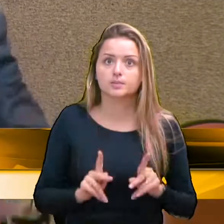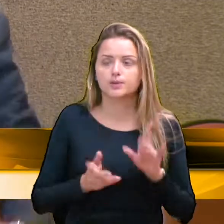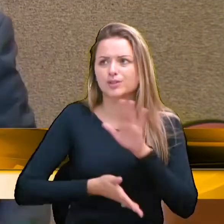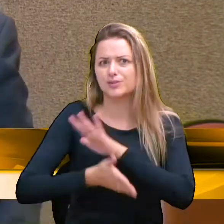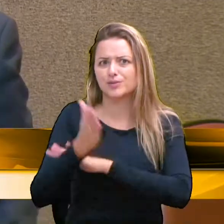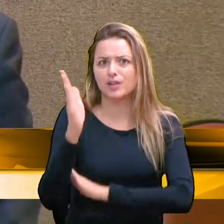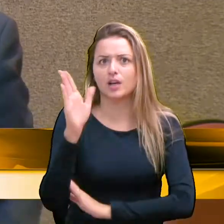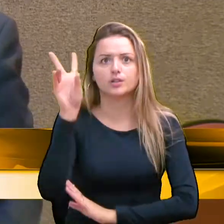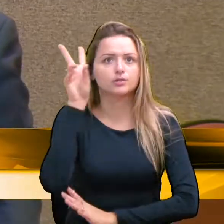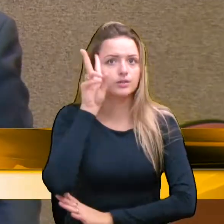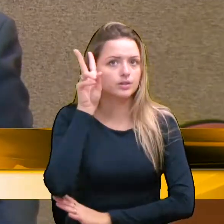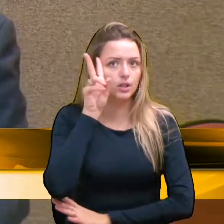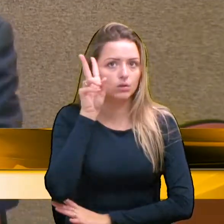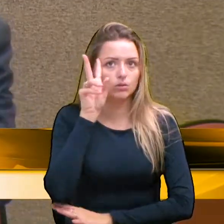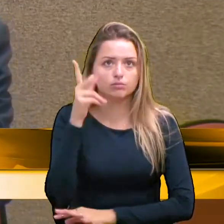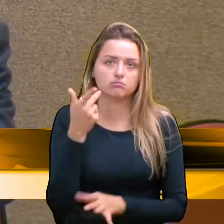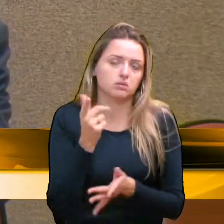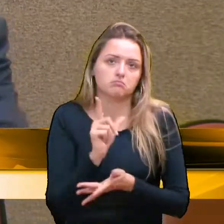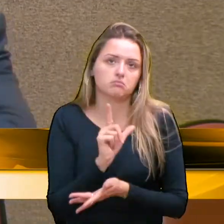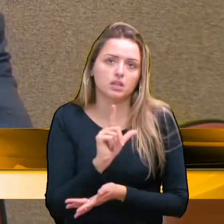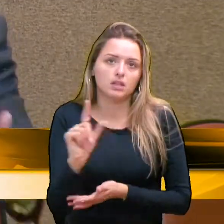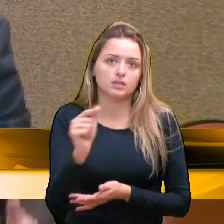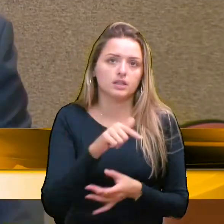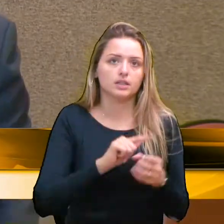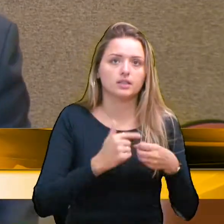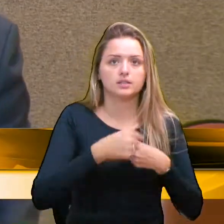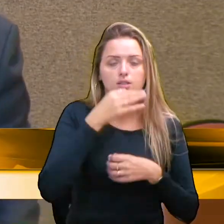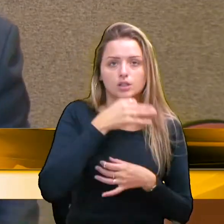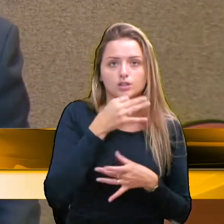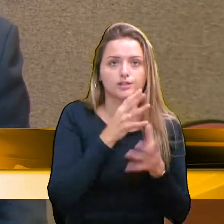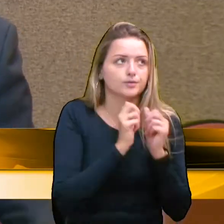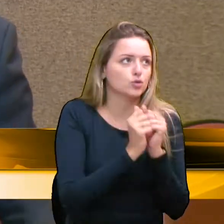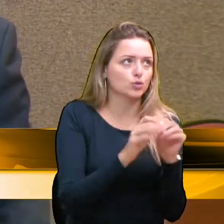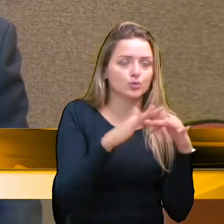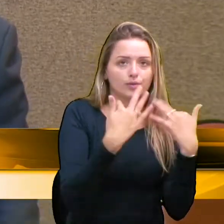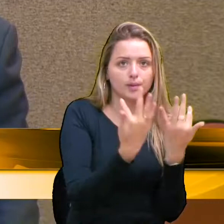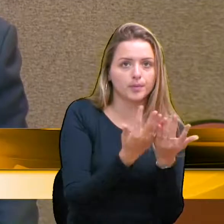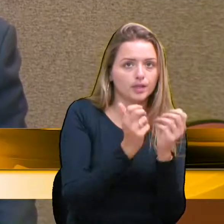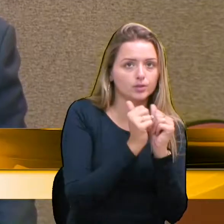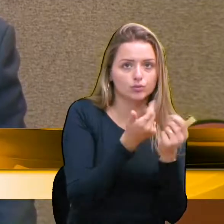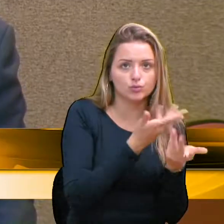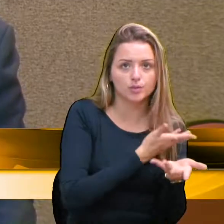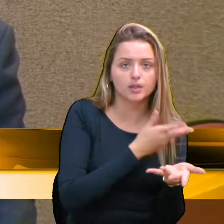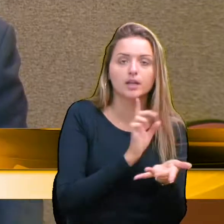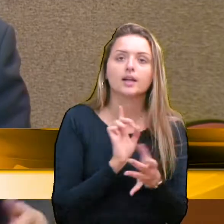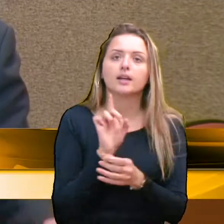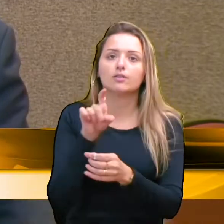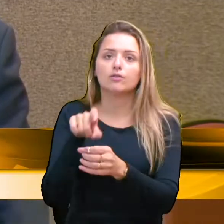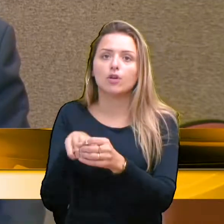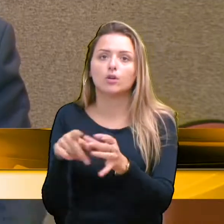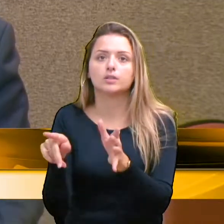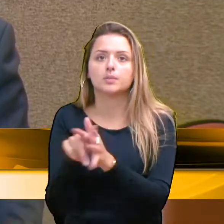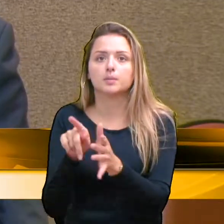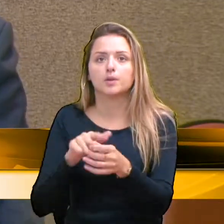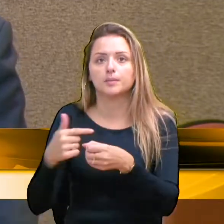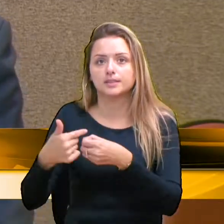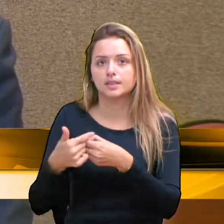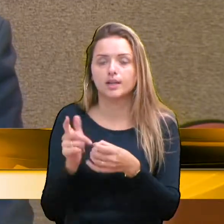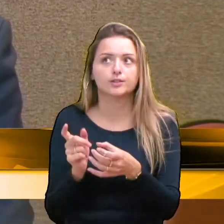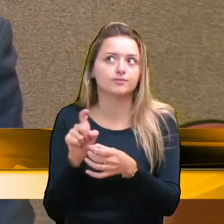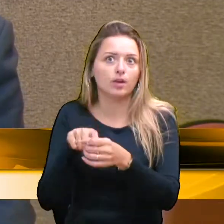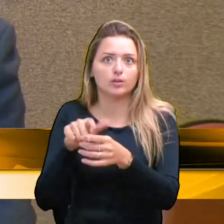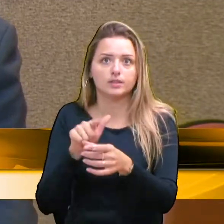na segunda-feira, saem aqui do dia que passaram com as suas famílias e vão de volta para suas cidades de trabalho